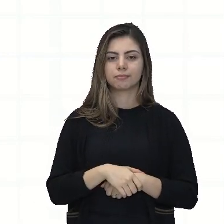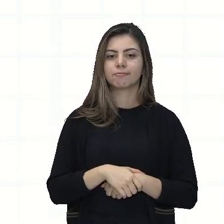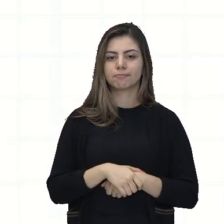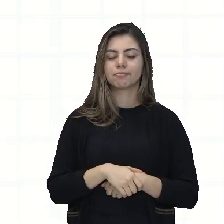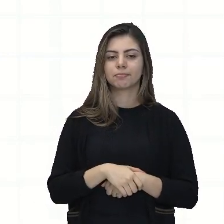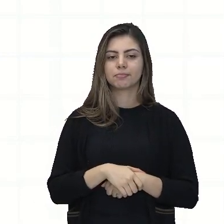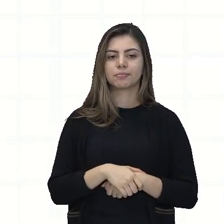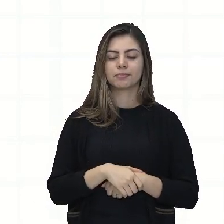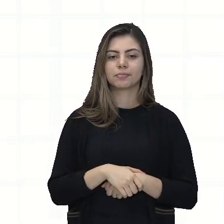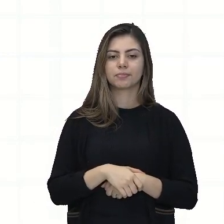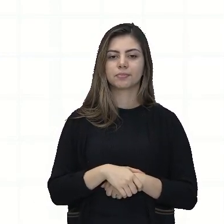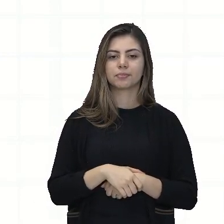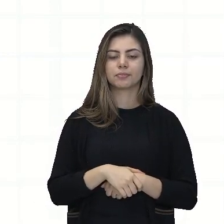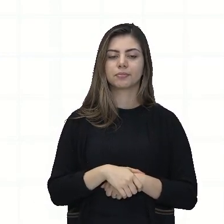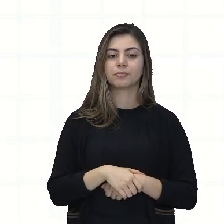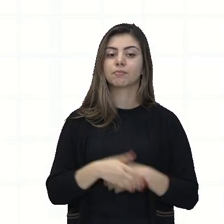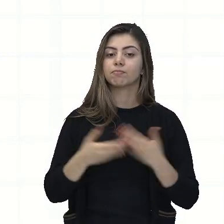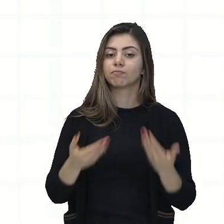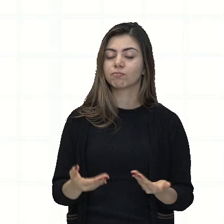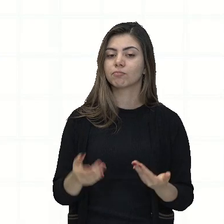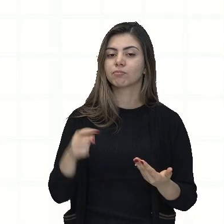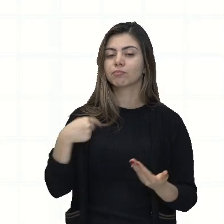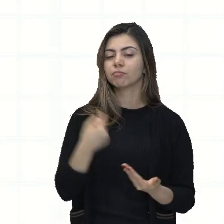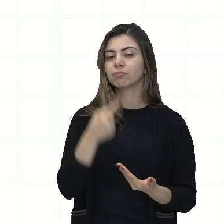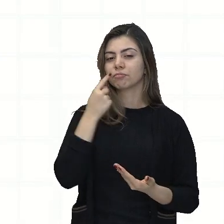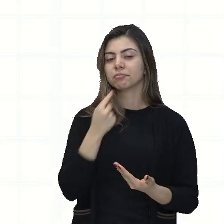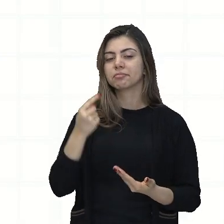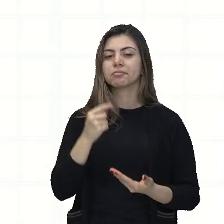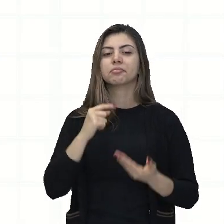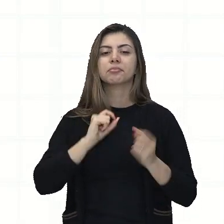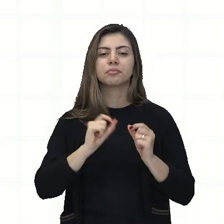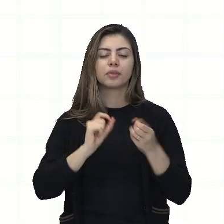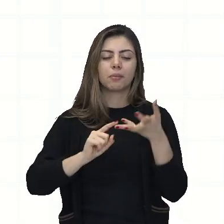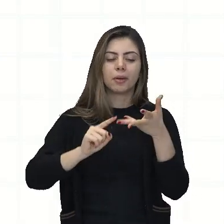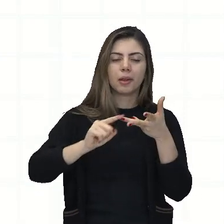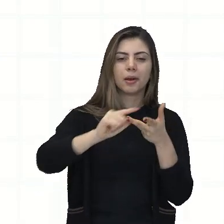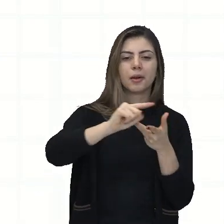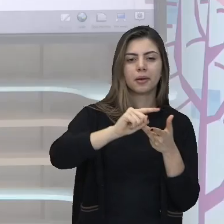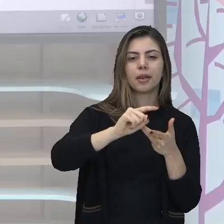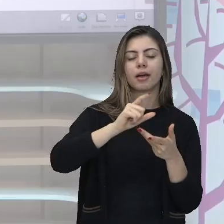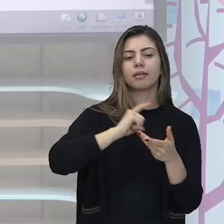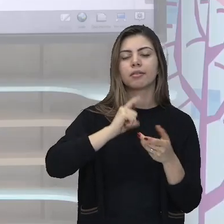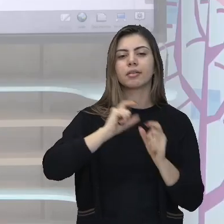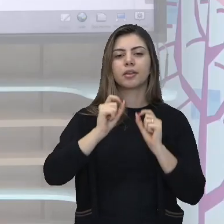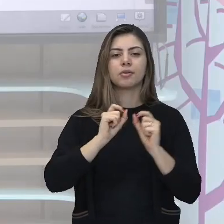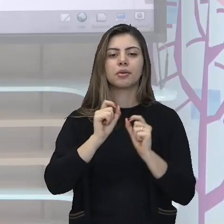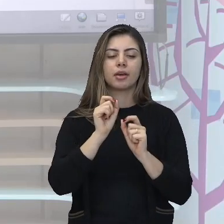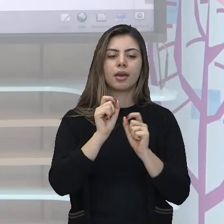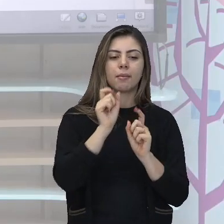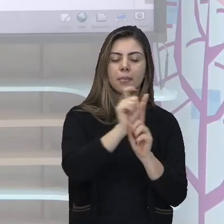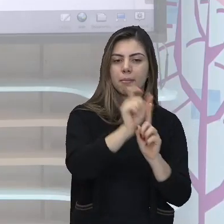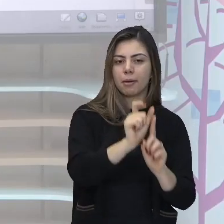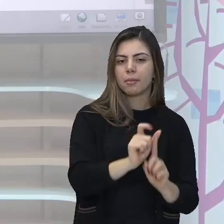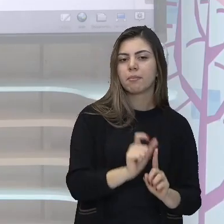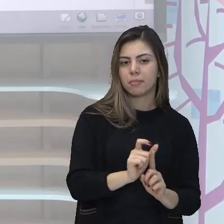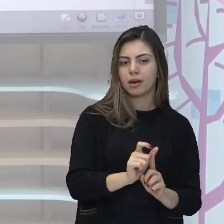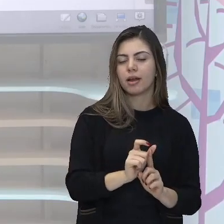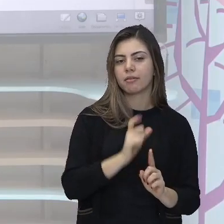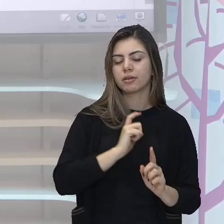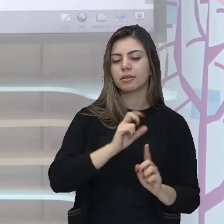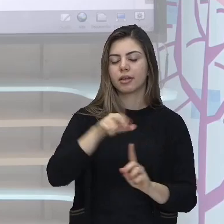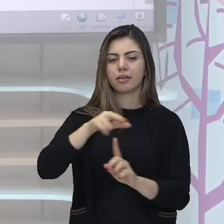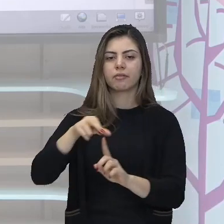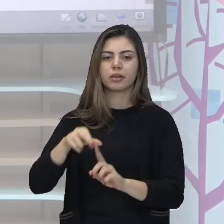sustentável. Então, a gente viu bastante aí sobre esses termos, vimos que